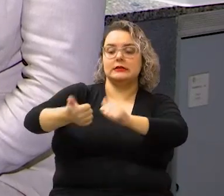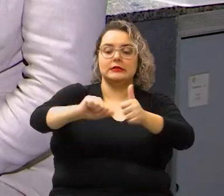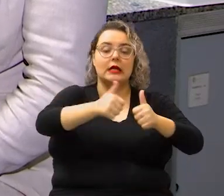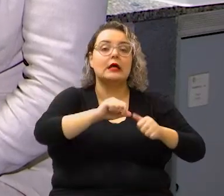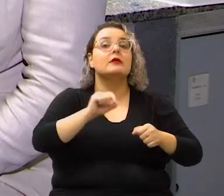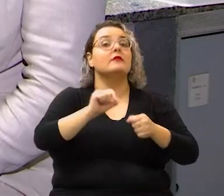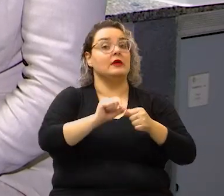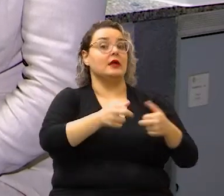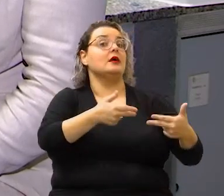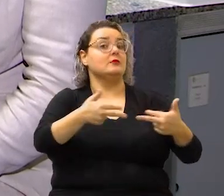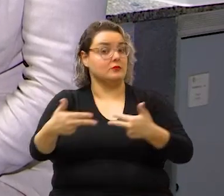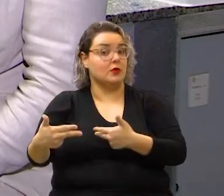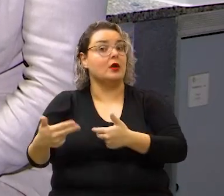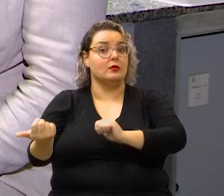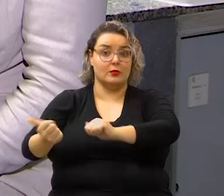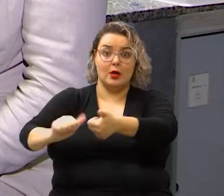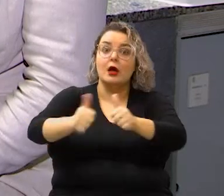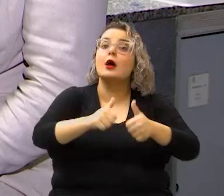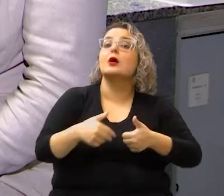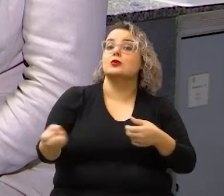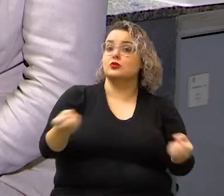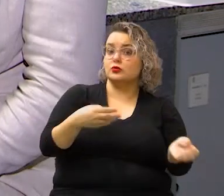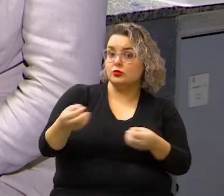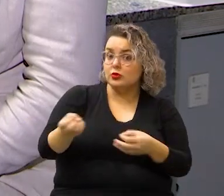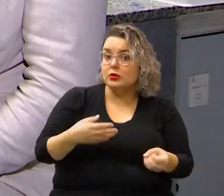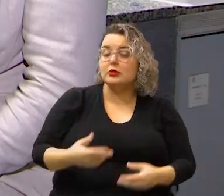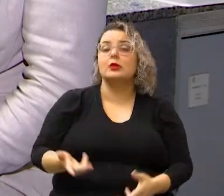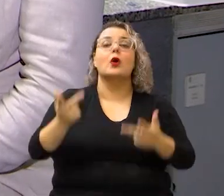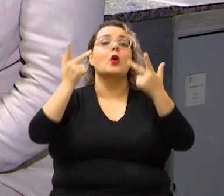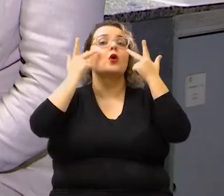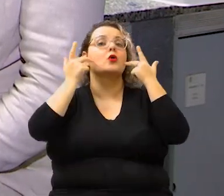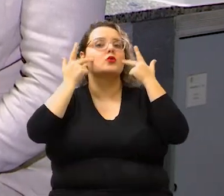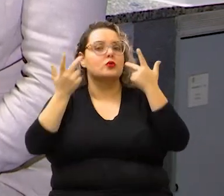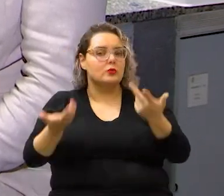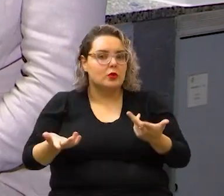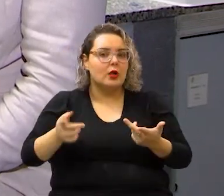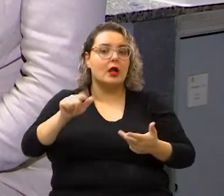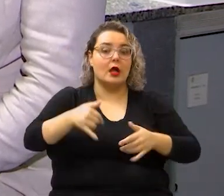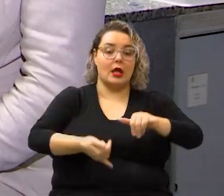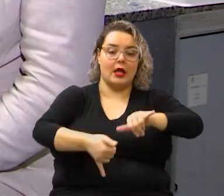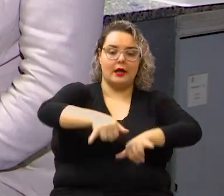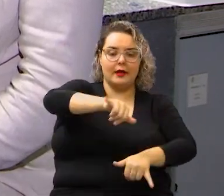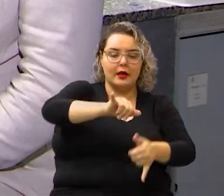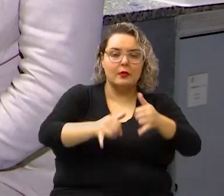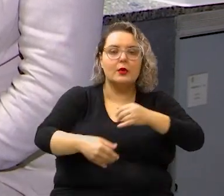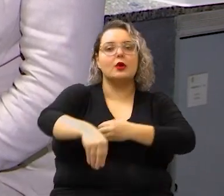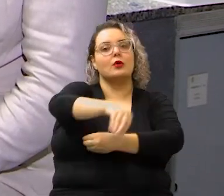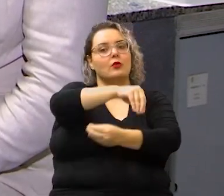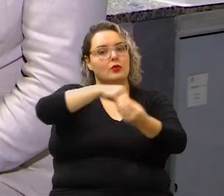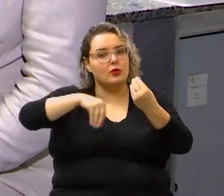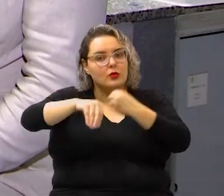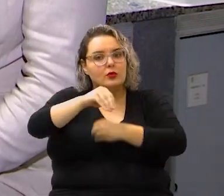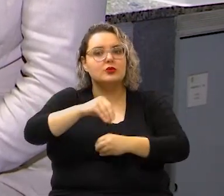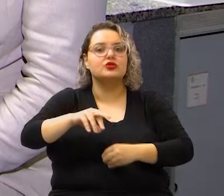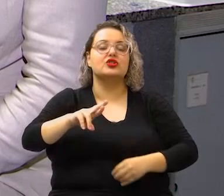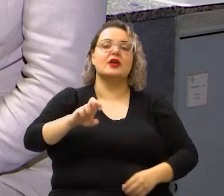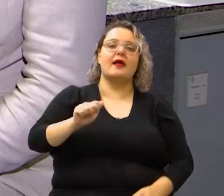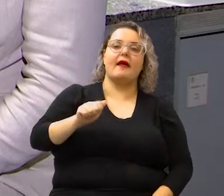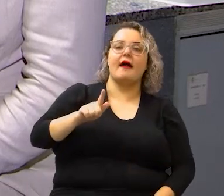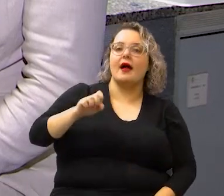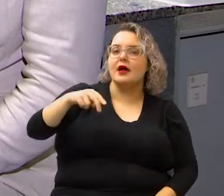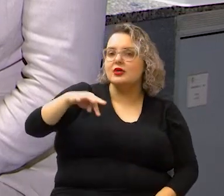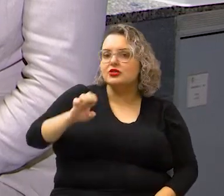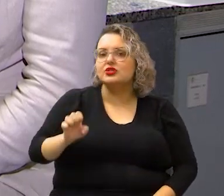que são realizadas, que são o padrão das análises atualmente. Então, normalmente são análises químicas que envolvem a utilização de